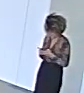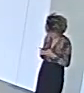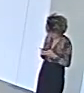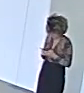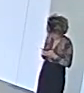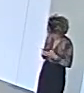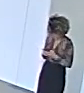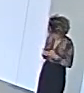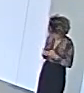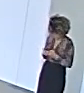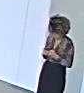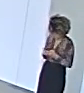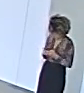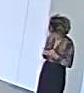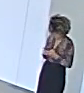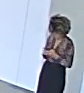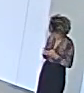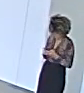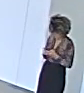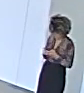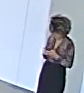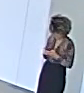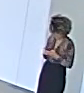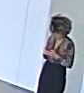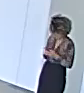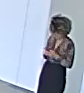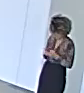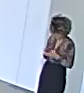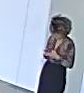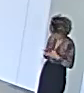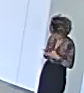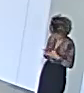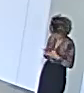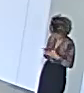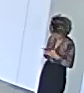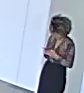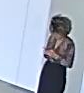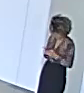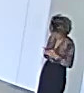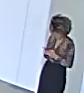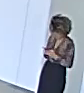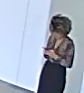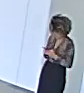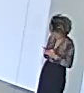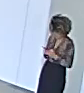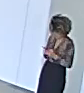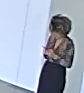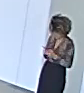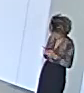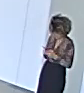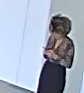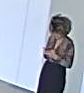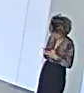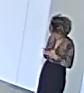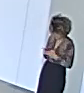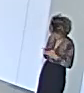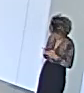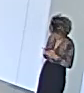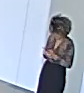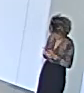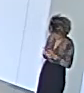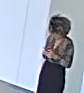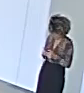bem de todos, para que todos tenham vida e vida em abundância.